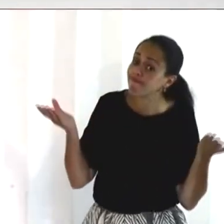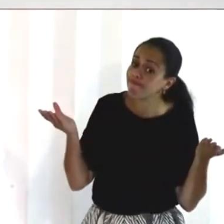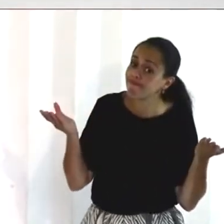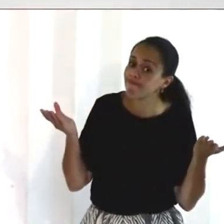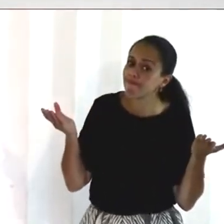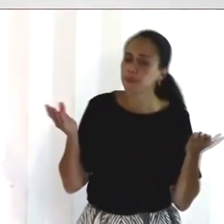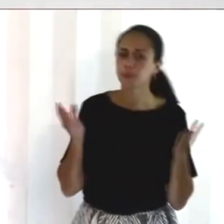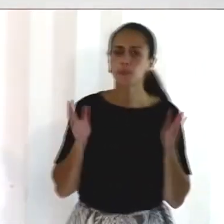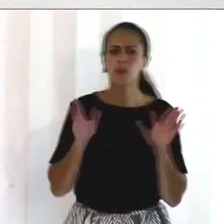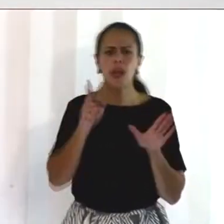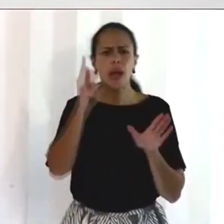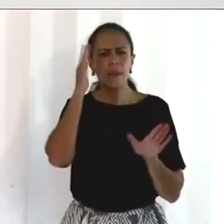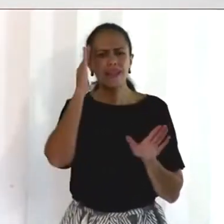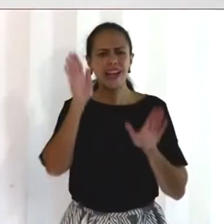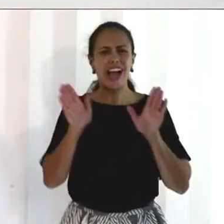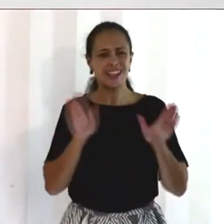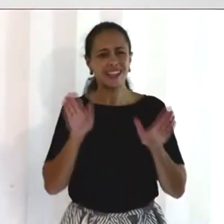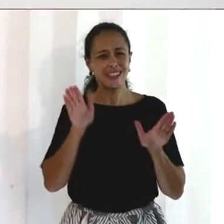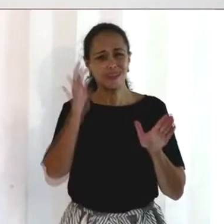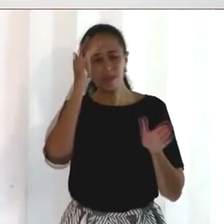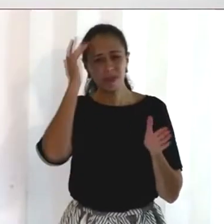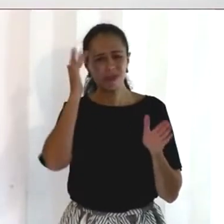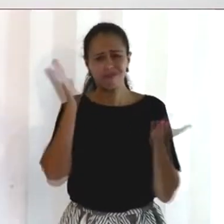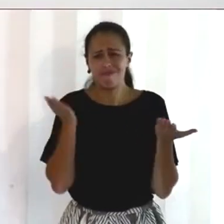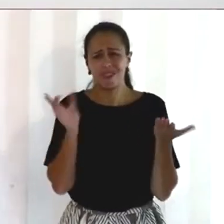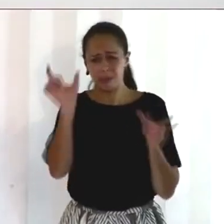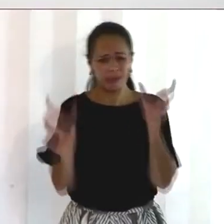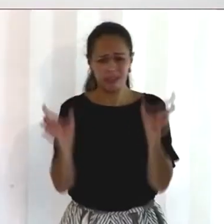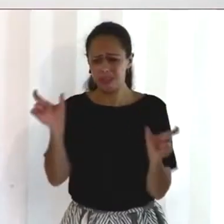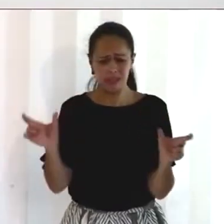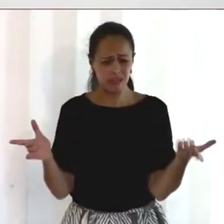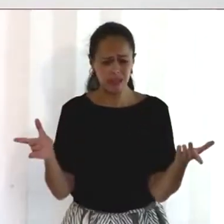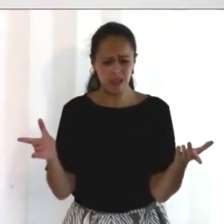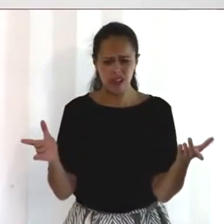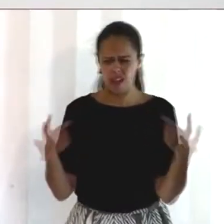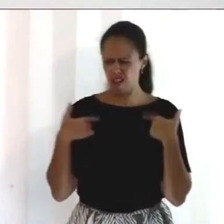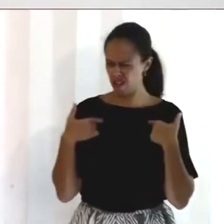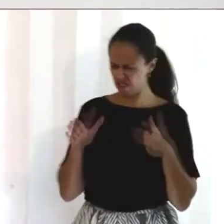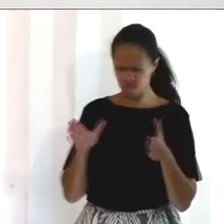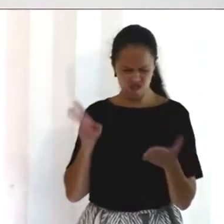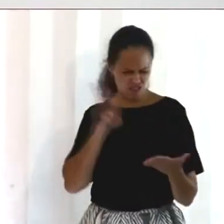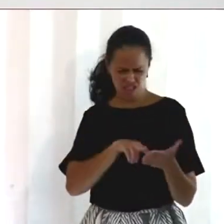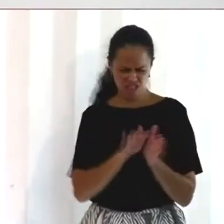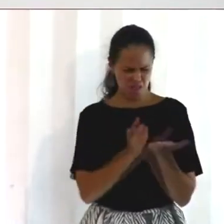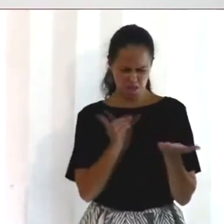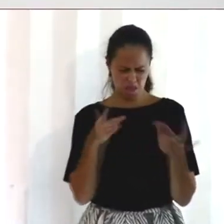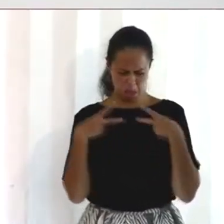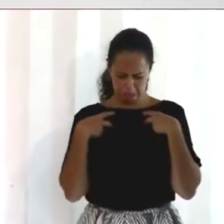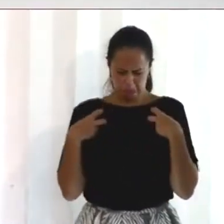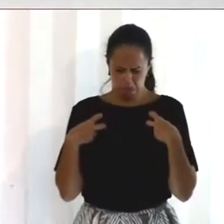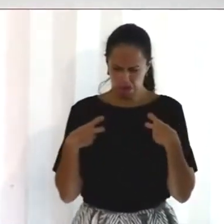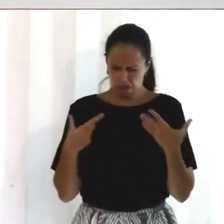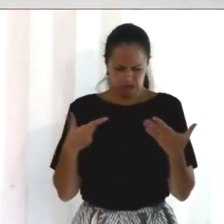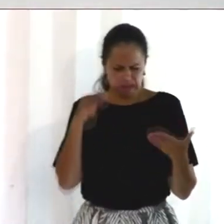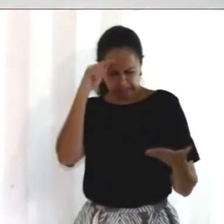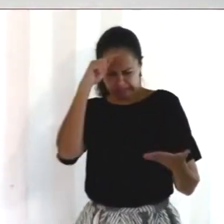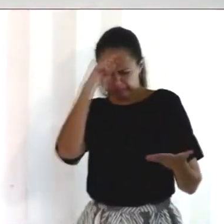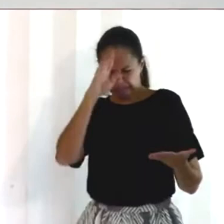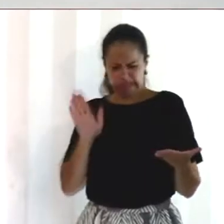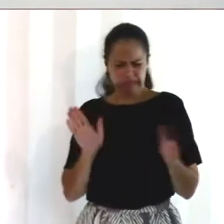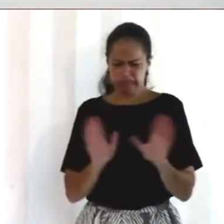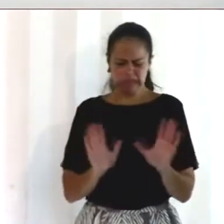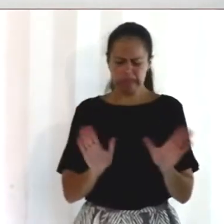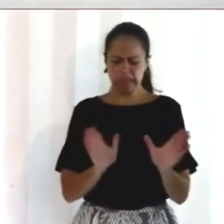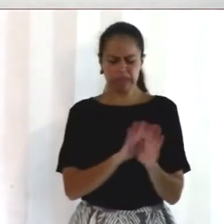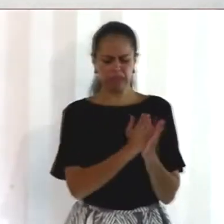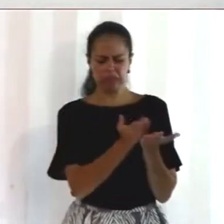acha que tem muito cristão vivendo de caixinha de promessas? Pois é, qual é o problema? Vamos entender. O problema é que a palavra,